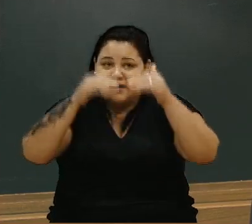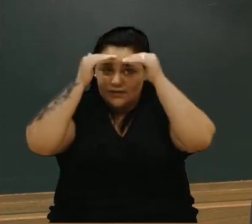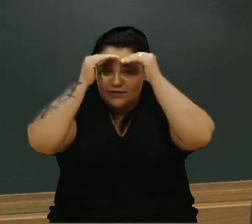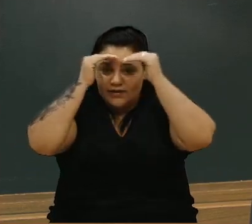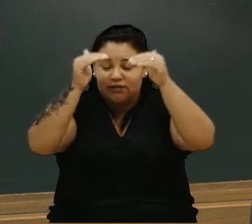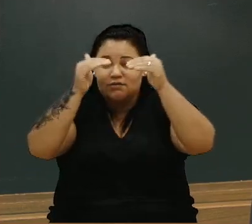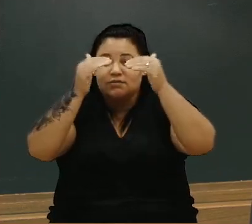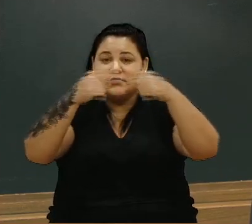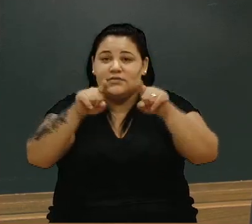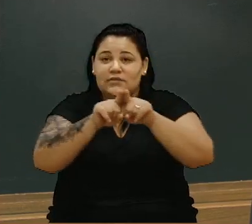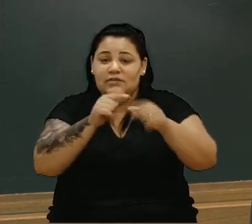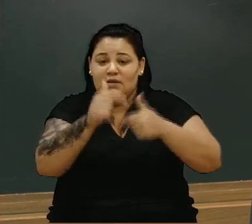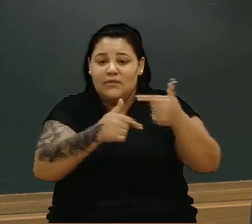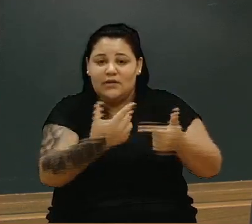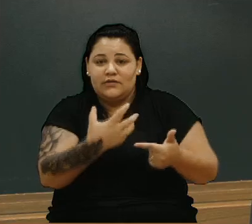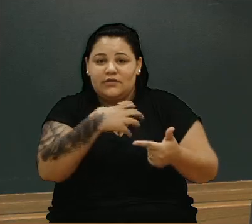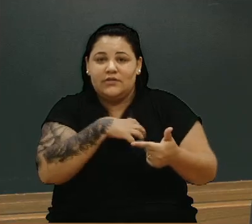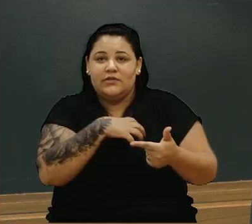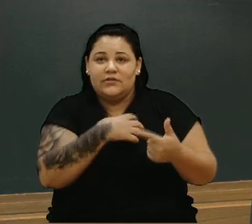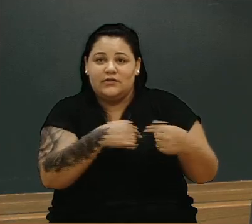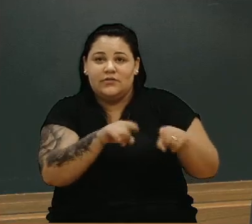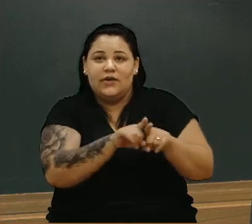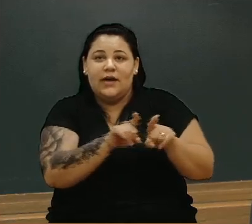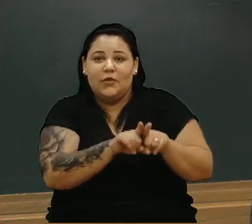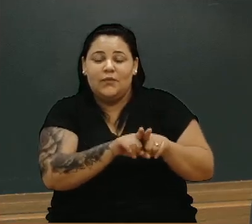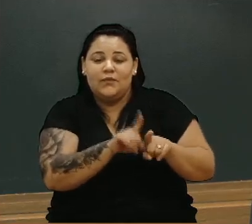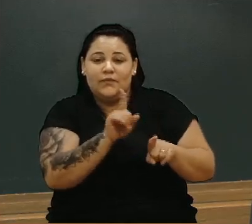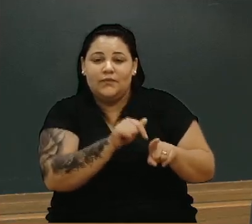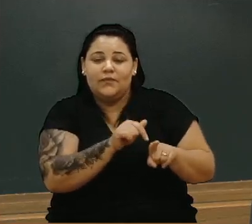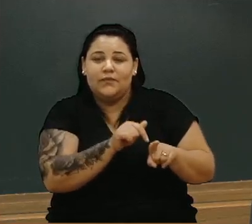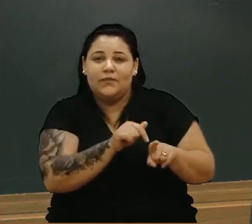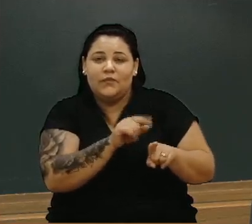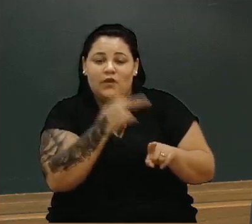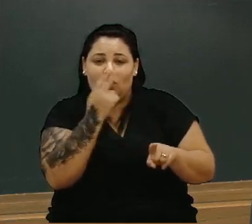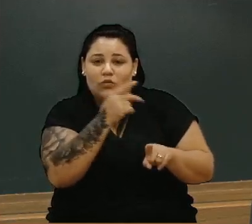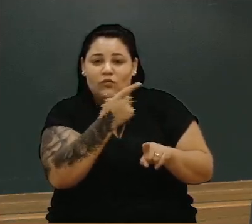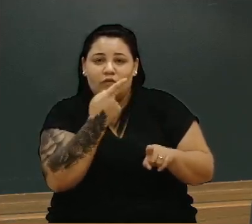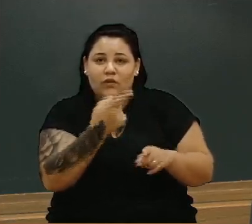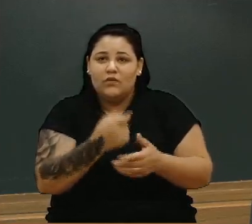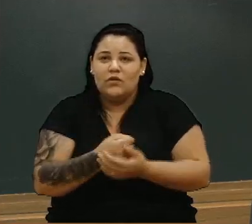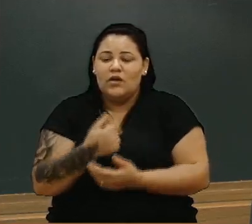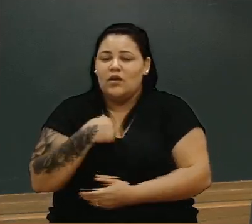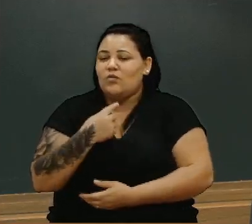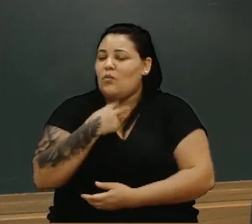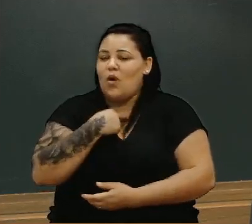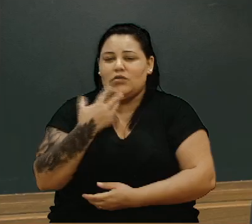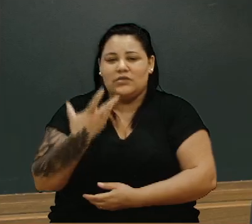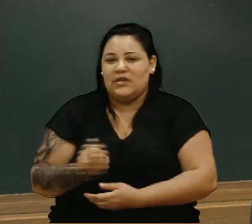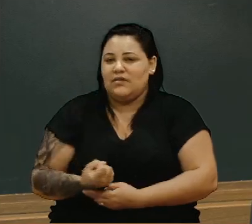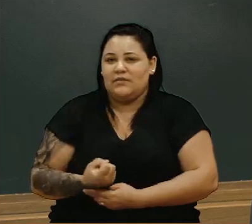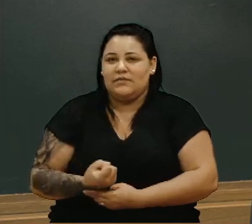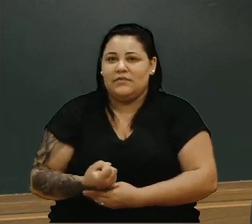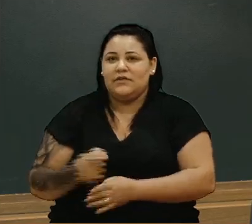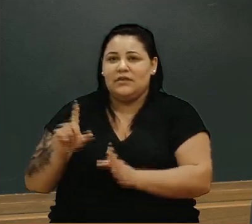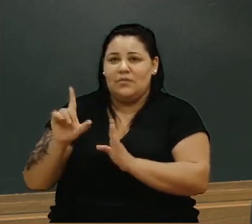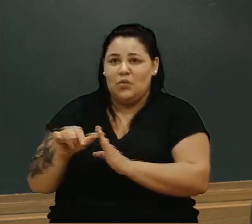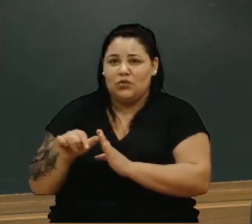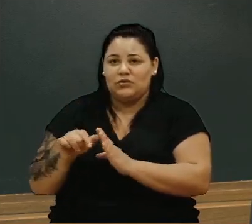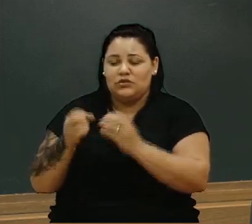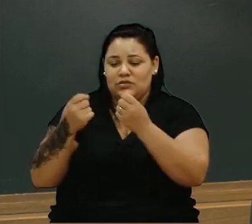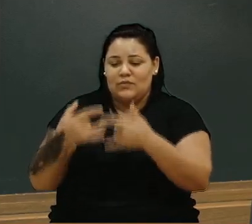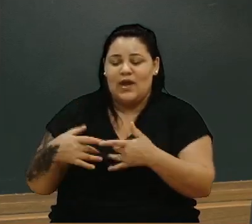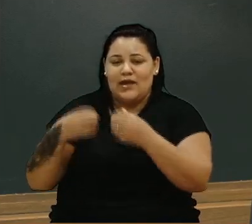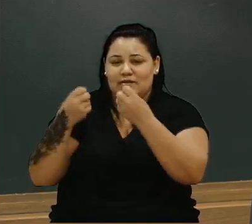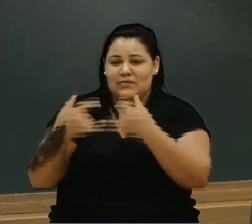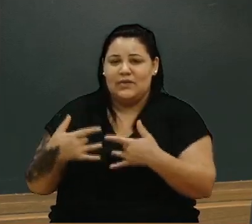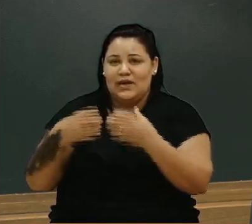do senhor e pronto. Tem gente que pensa diferente do senhor, o senhor acabou de falar. Agora, eu acho inadmissível a gente ficar, depois de explicar, falando que nós